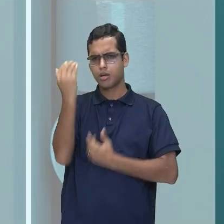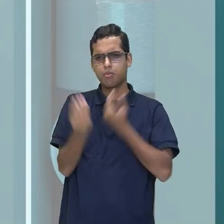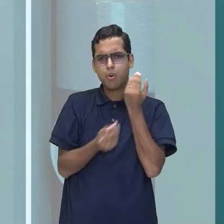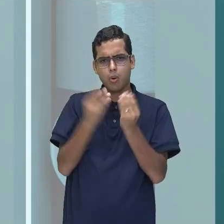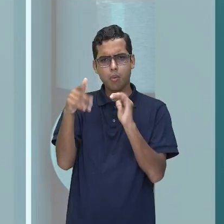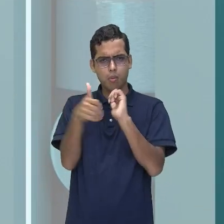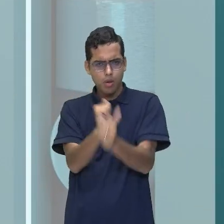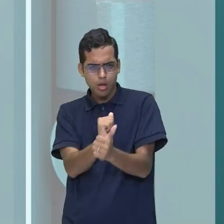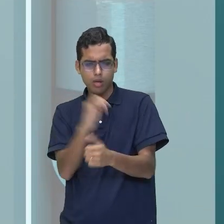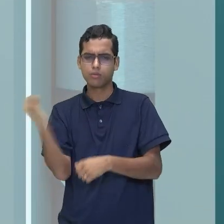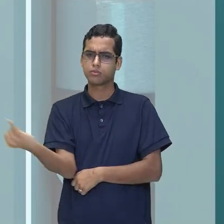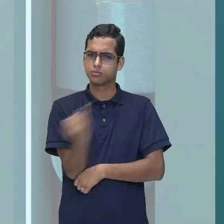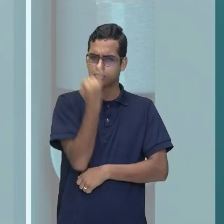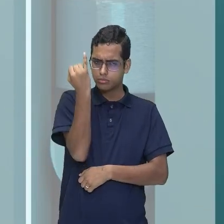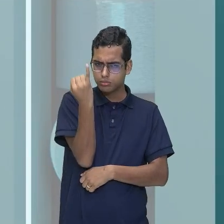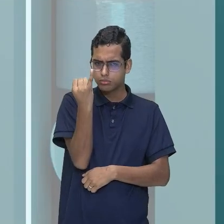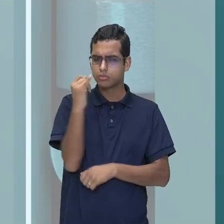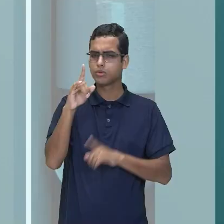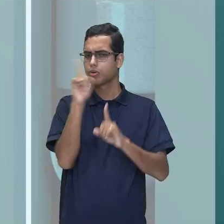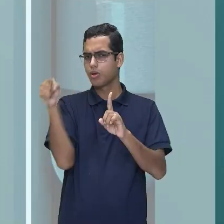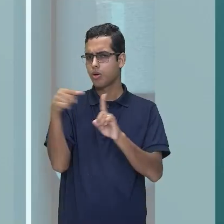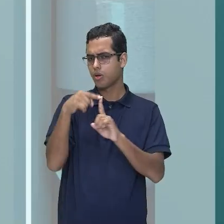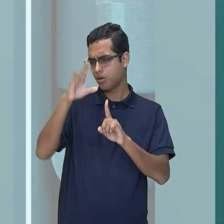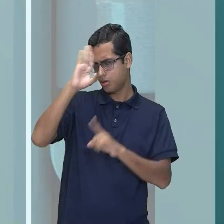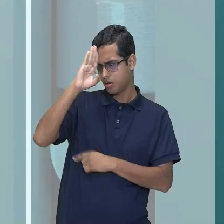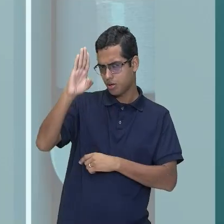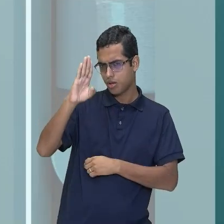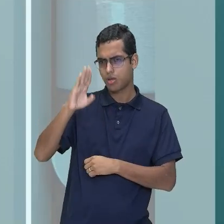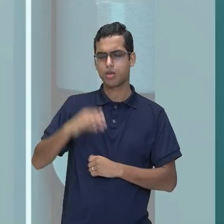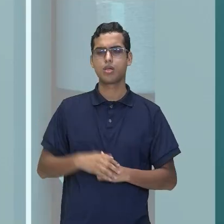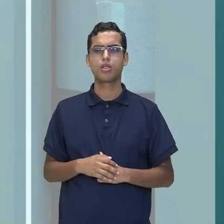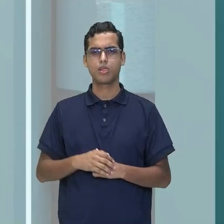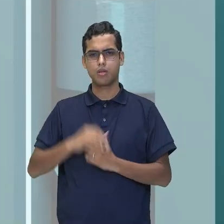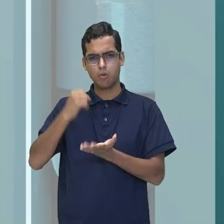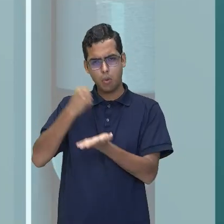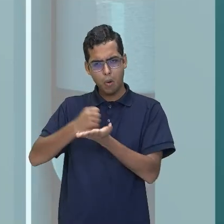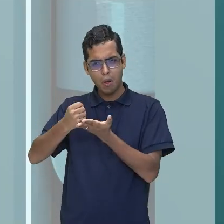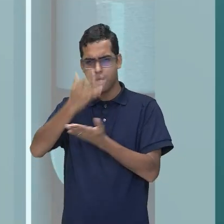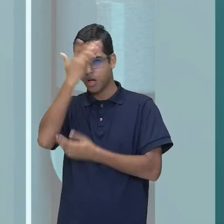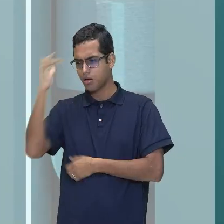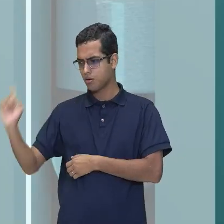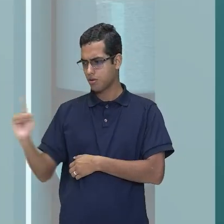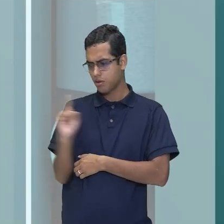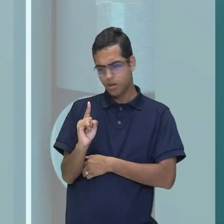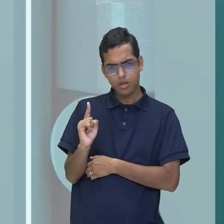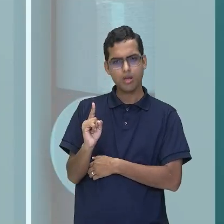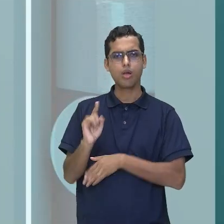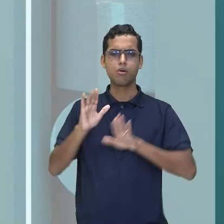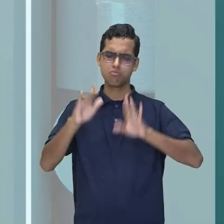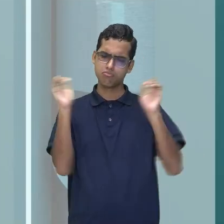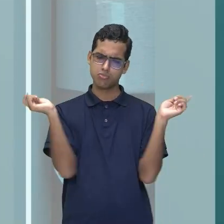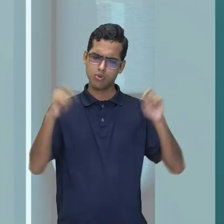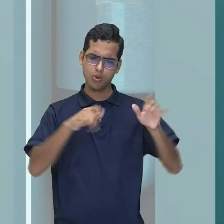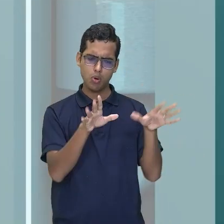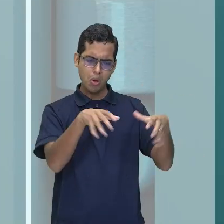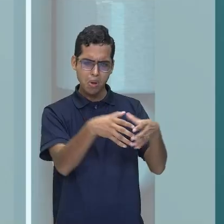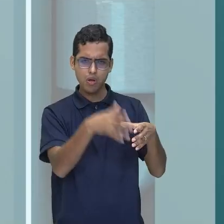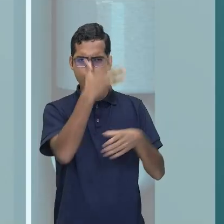é essencial, mas enquanto não tem possibilidade de ter esse profissional, vocês podem fazer isso de